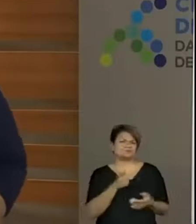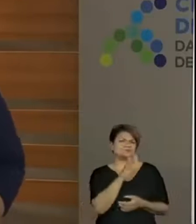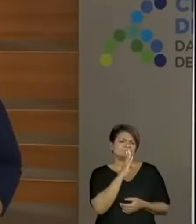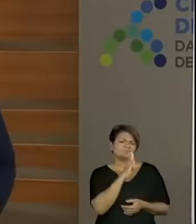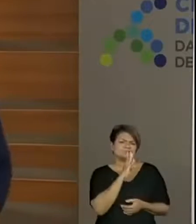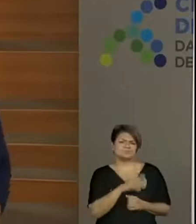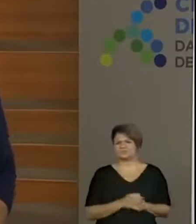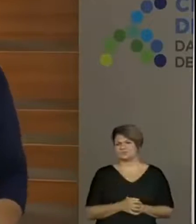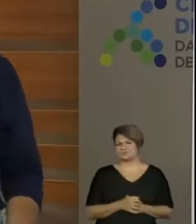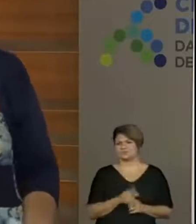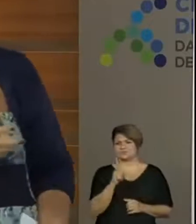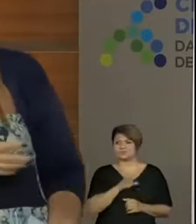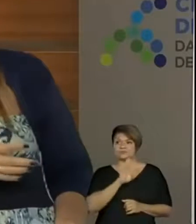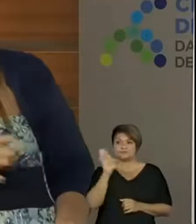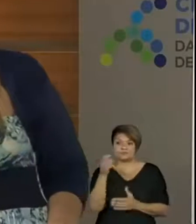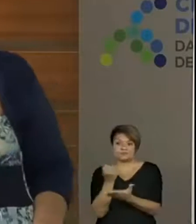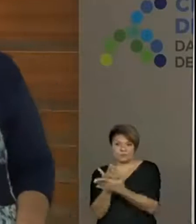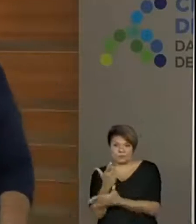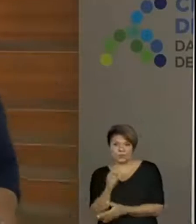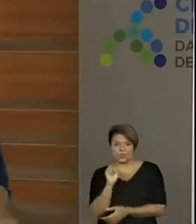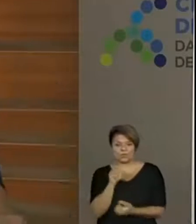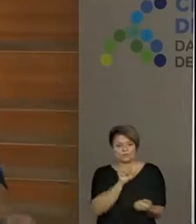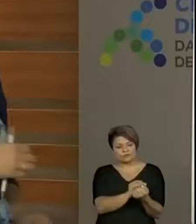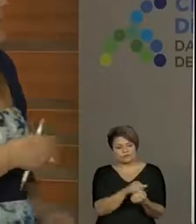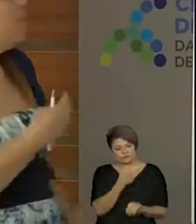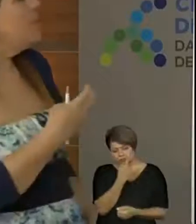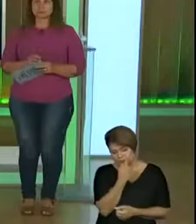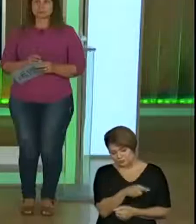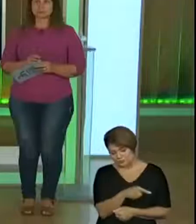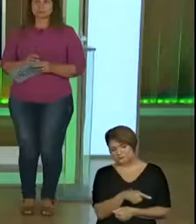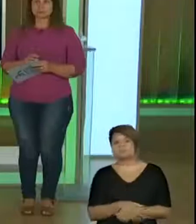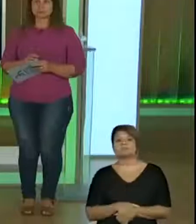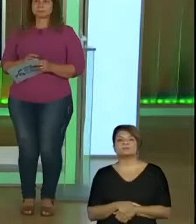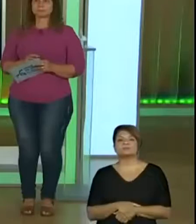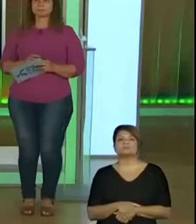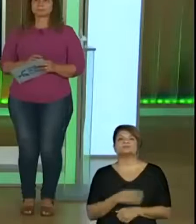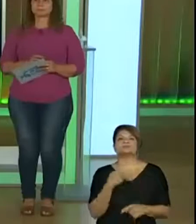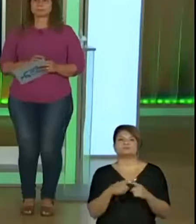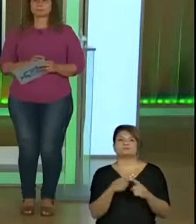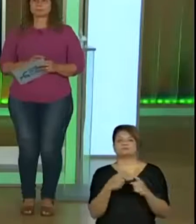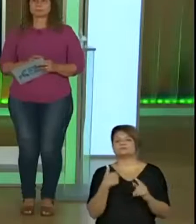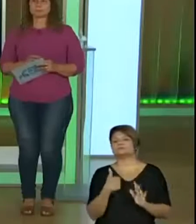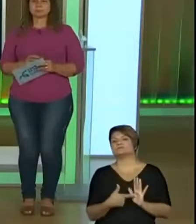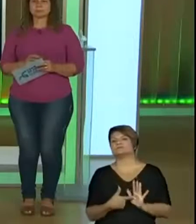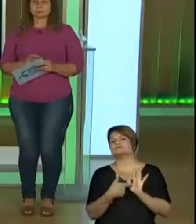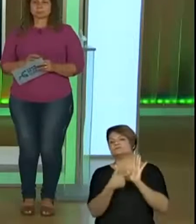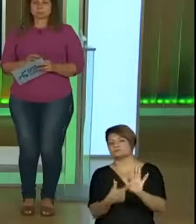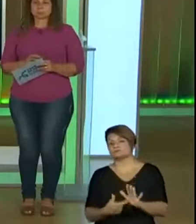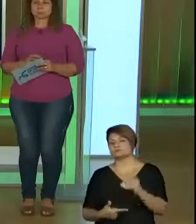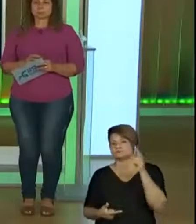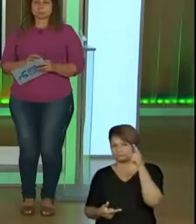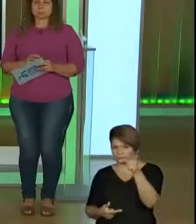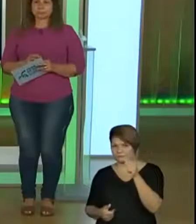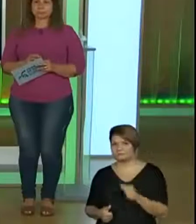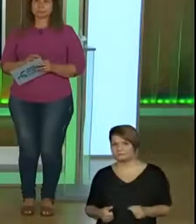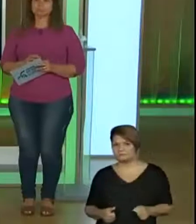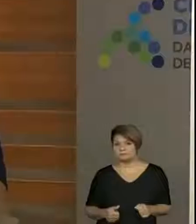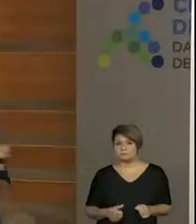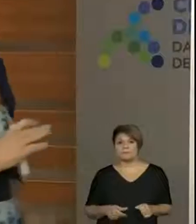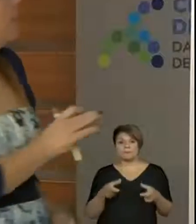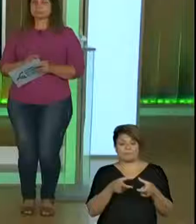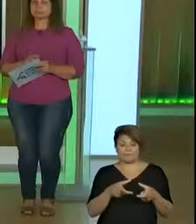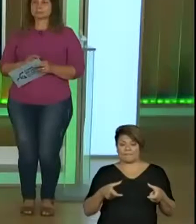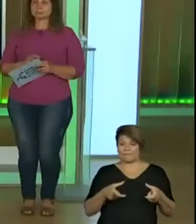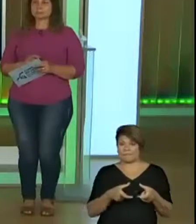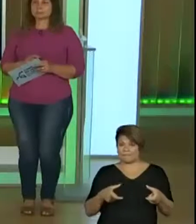comprar algo ou que esteve com alguém comprando. Para mim poder o quê? Apresentar para vocês quais as